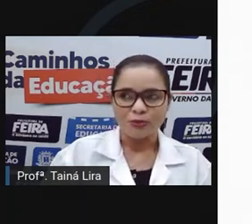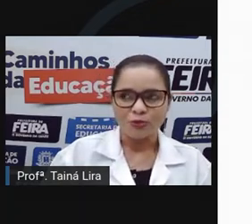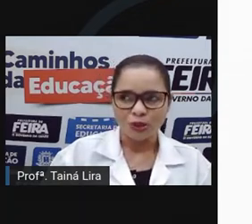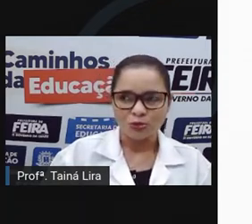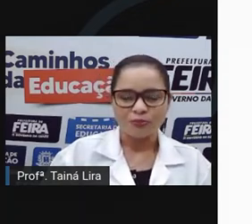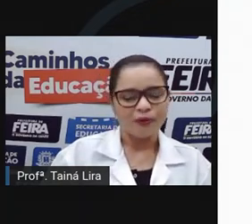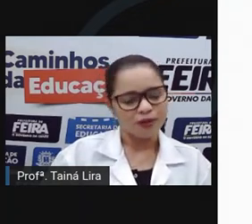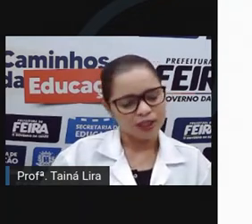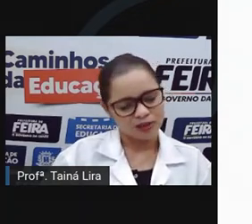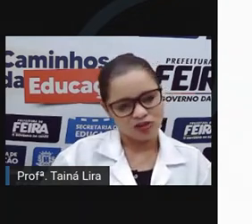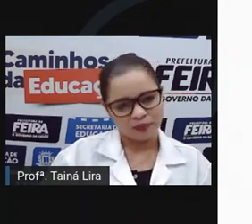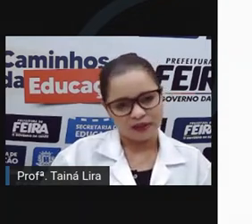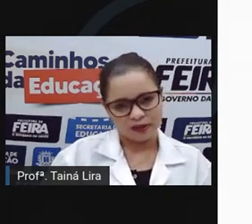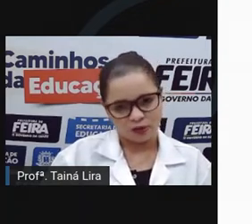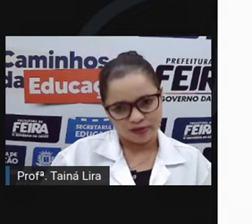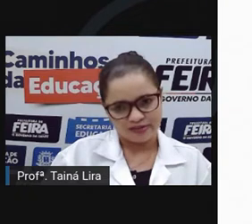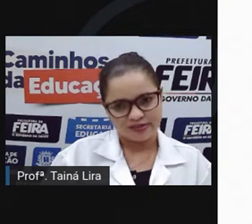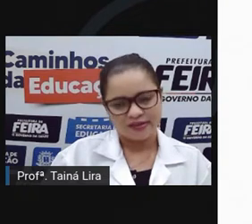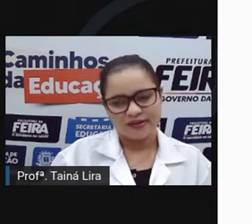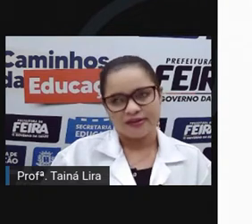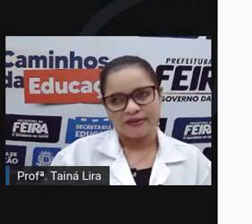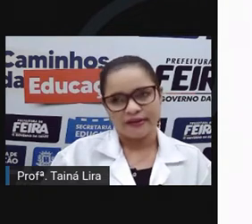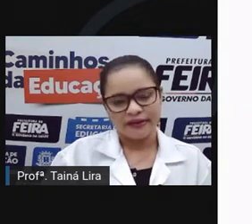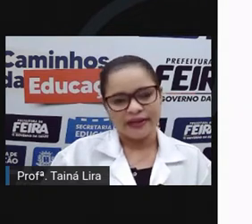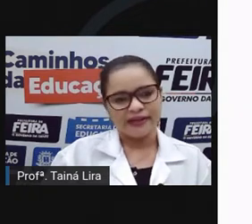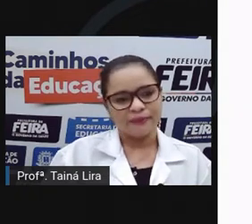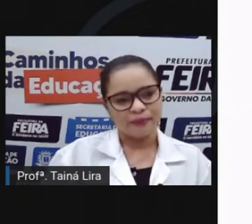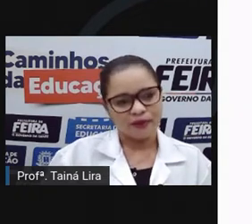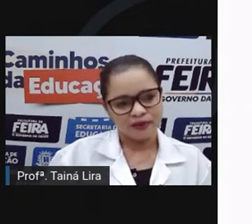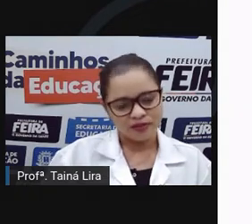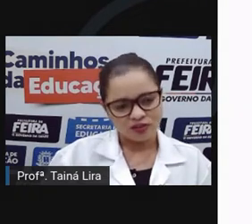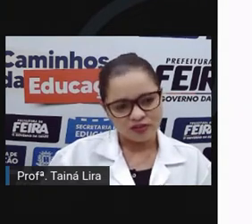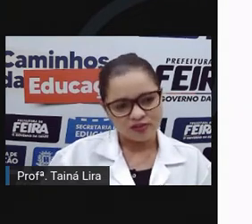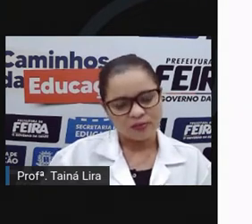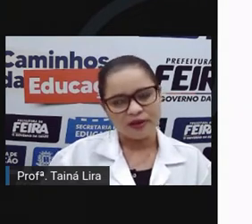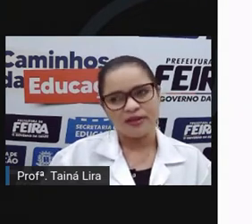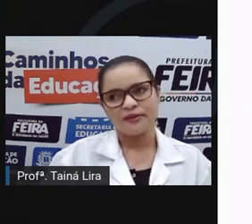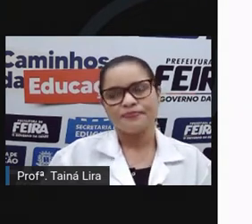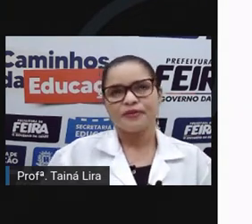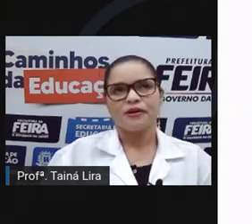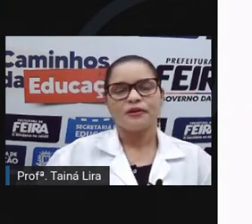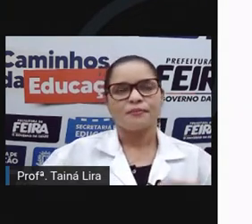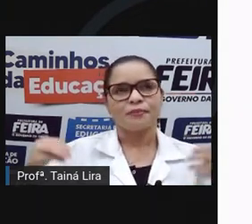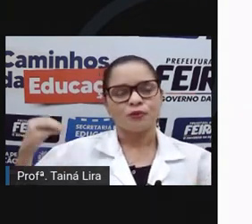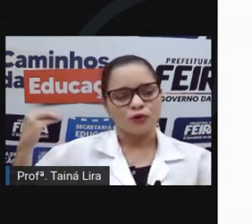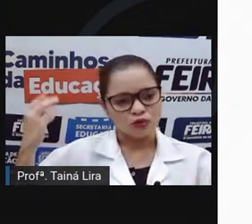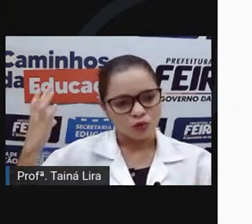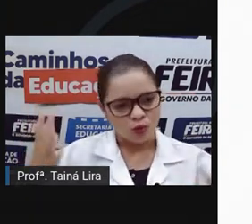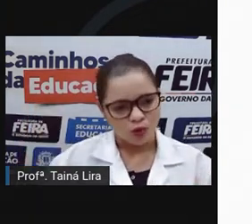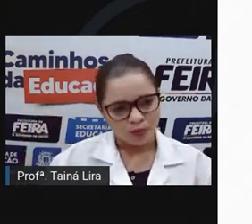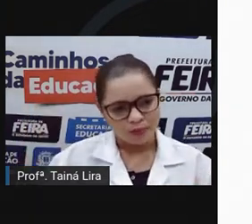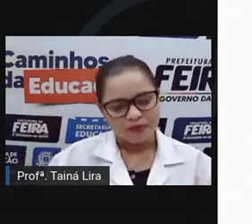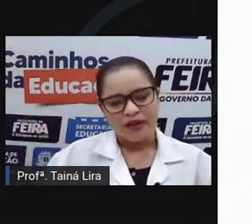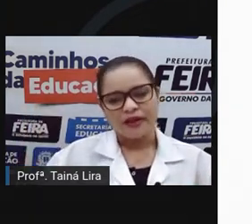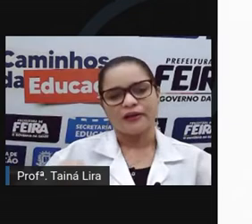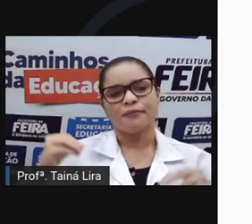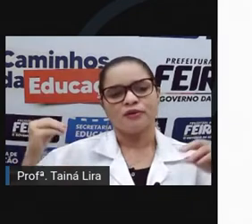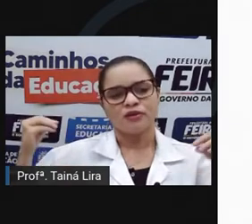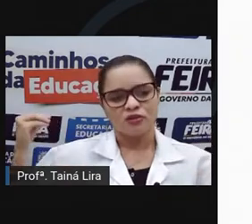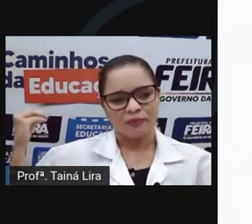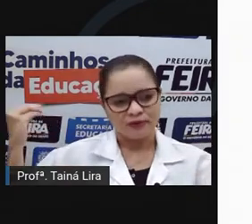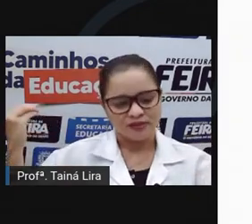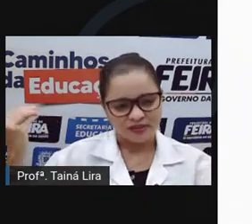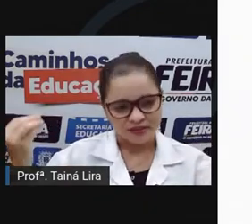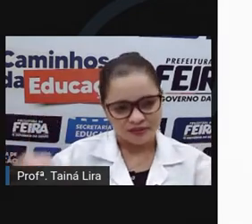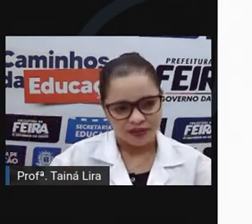é muito importante para nós, né? Ela é importantíssima aí para o nosso corpo. Ela é